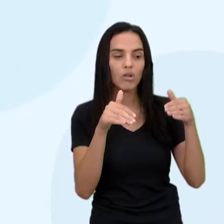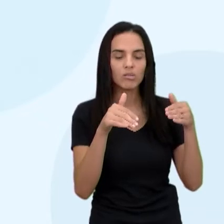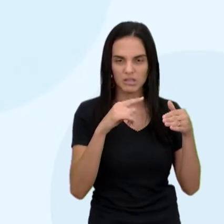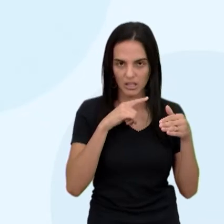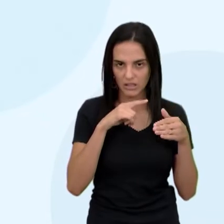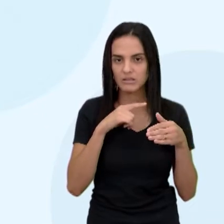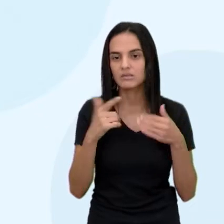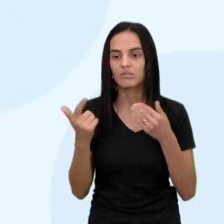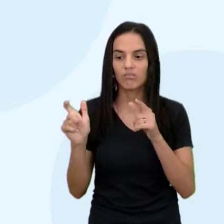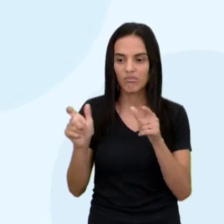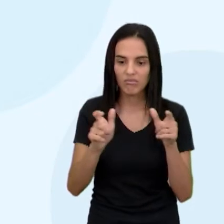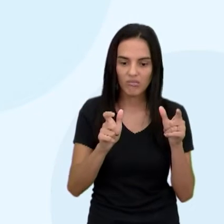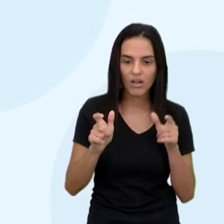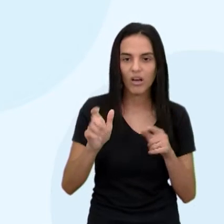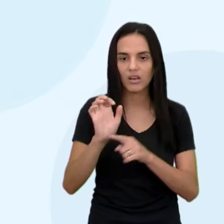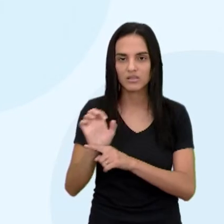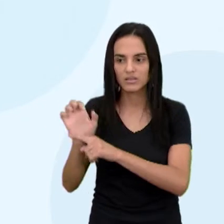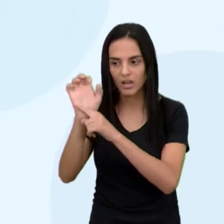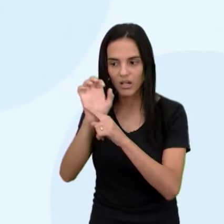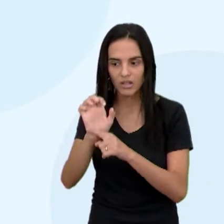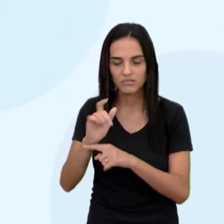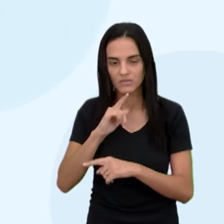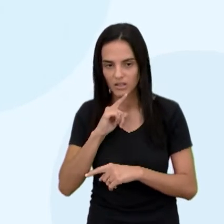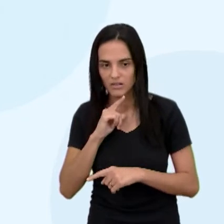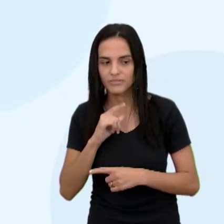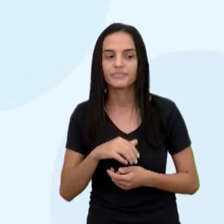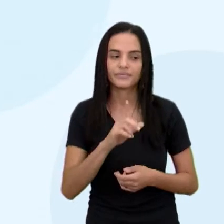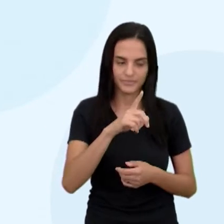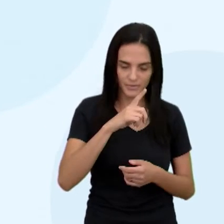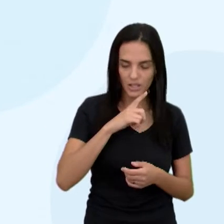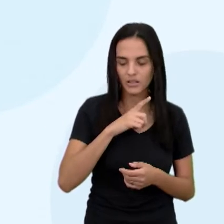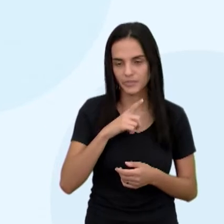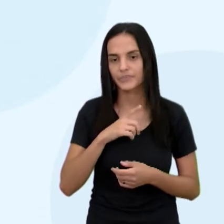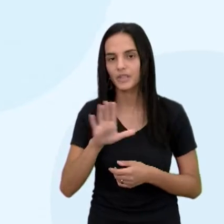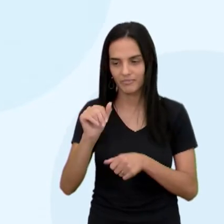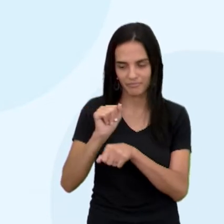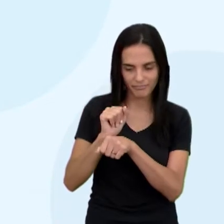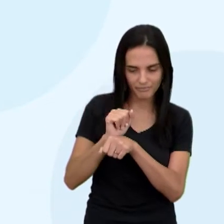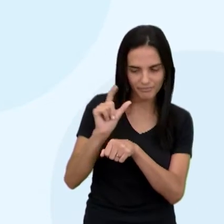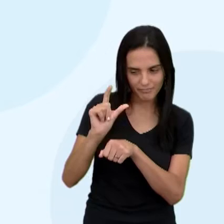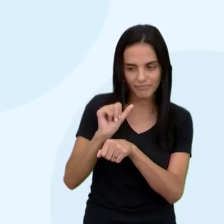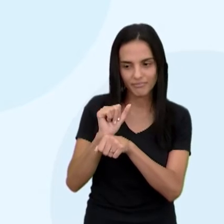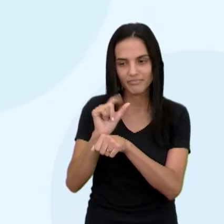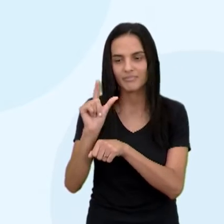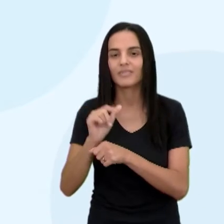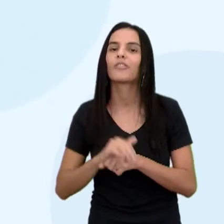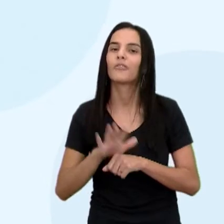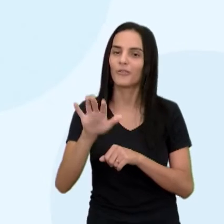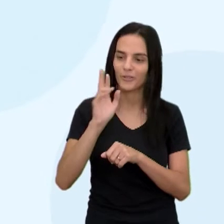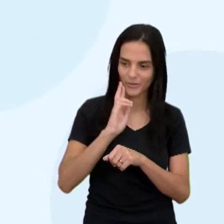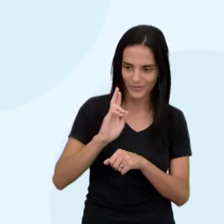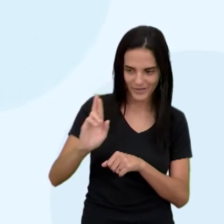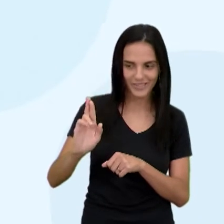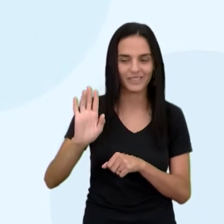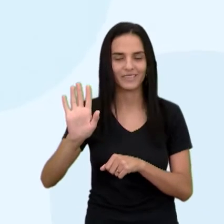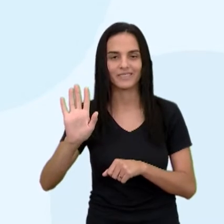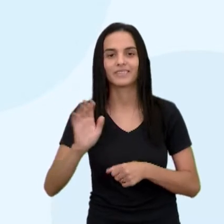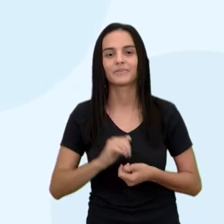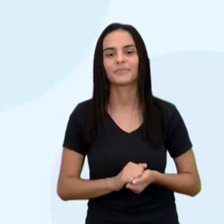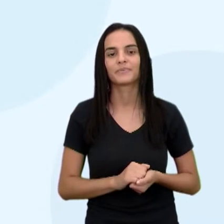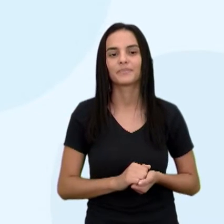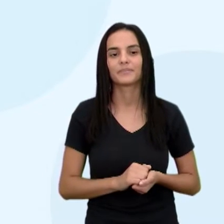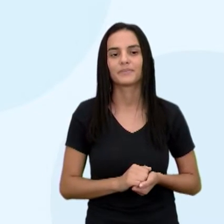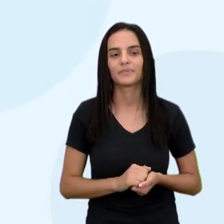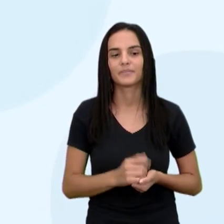algum estado? Tem. Daqui a pouco, aguarde, eu vou responder, aguarde. Nós